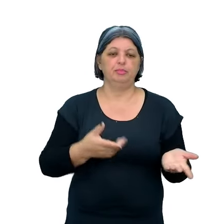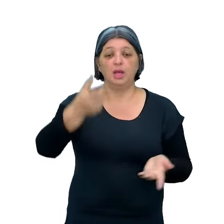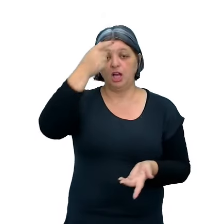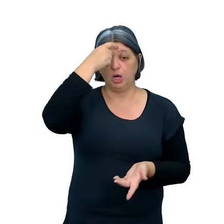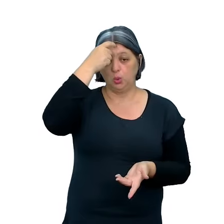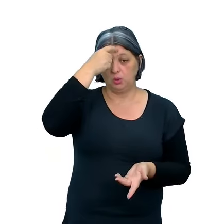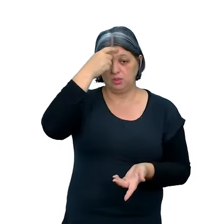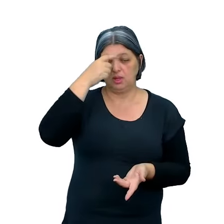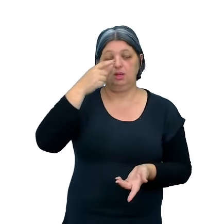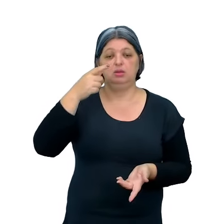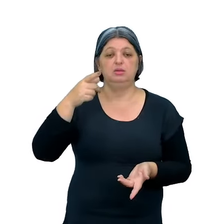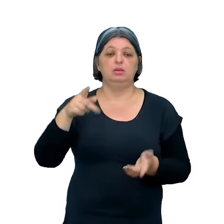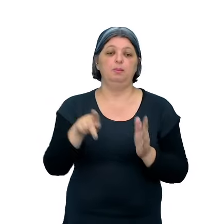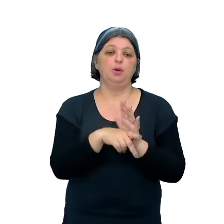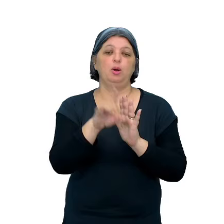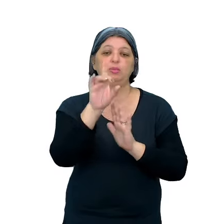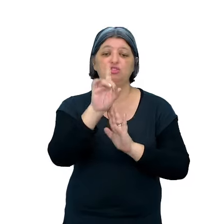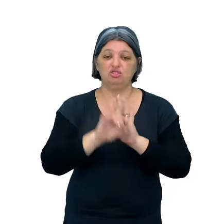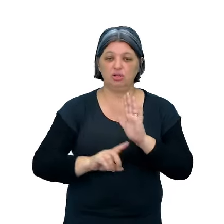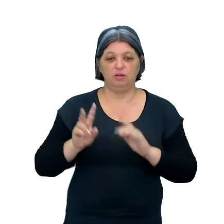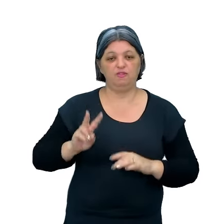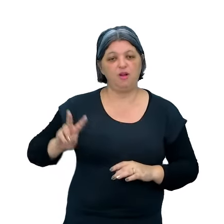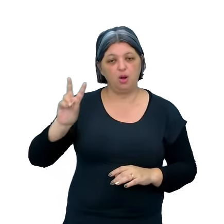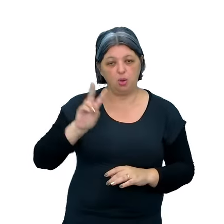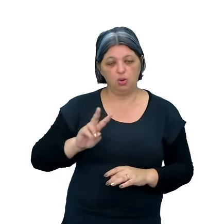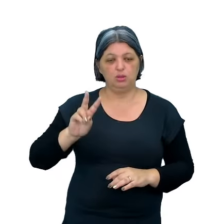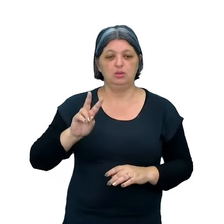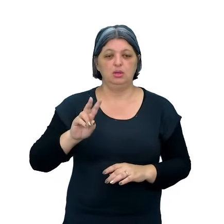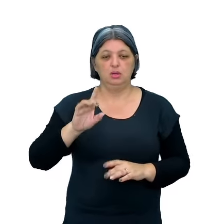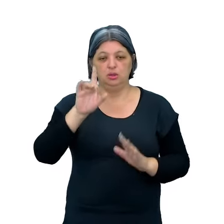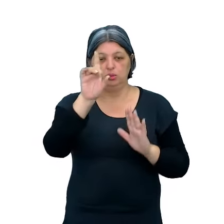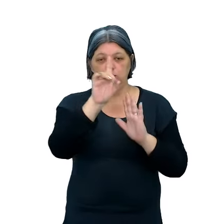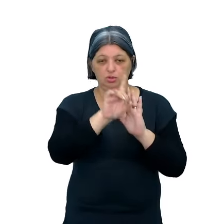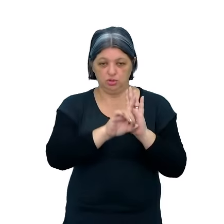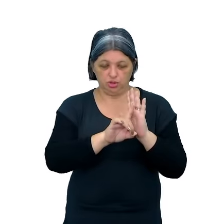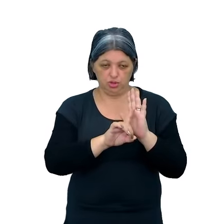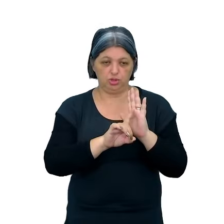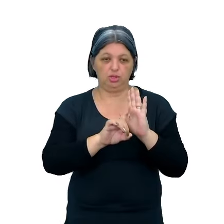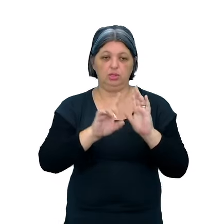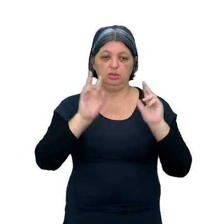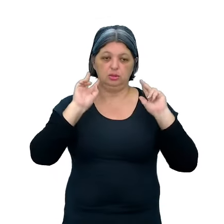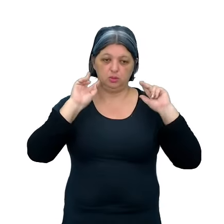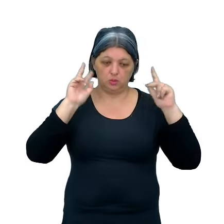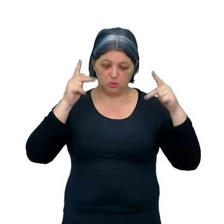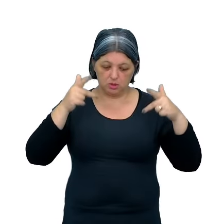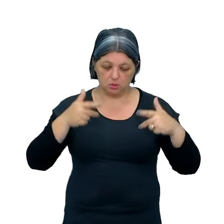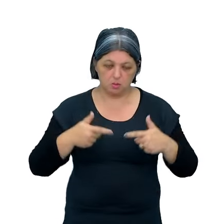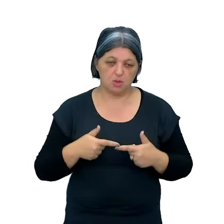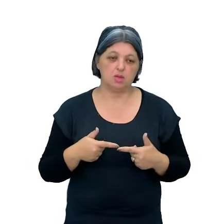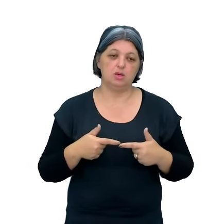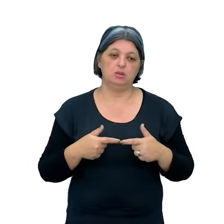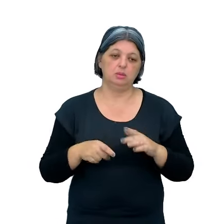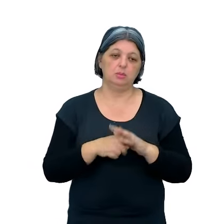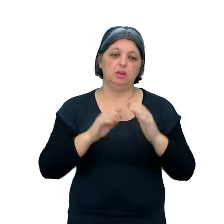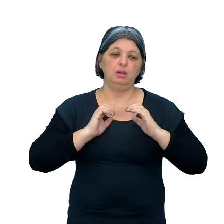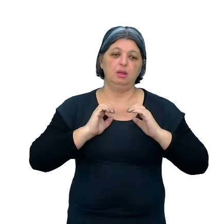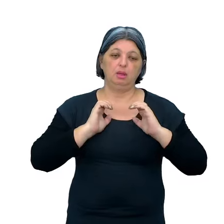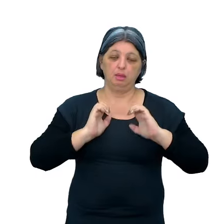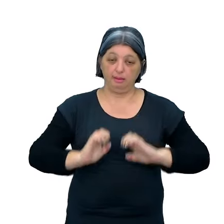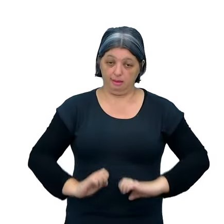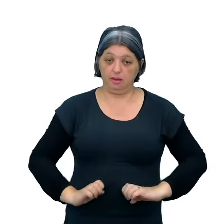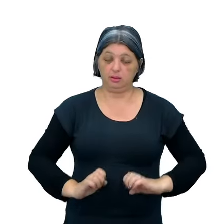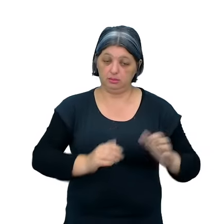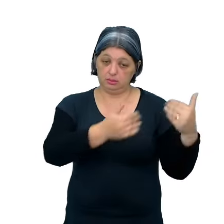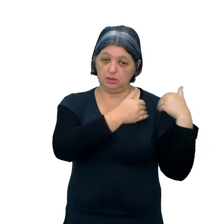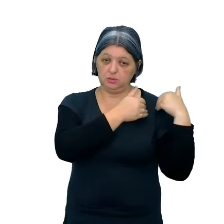dos direitos, valorização dos direitos humanos e a formação de uma ética responsiva,